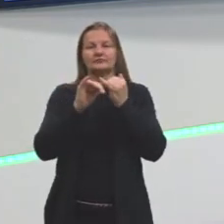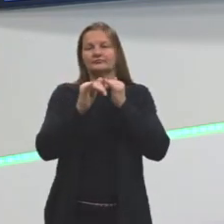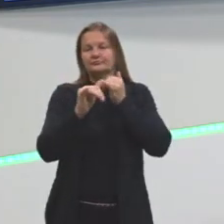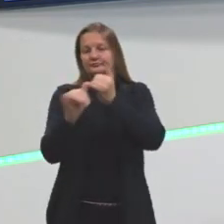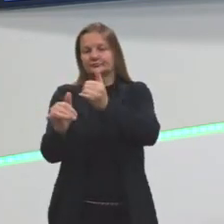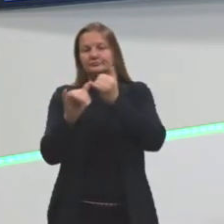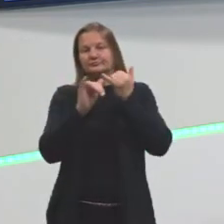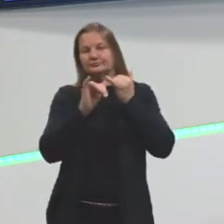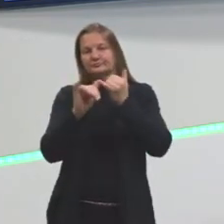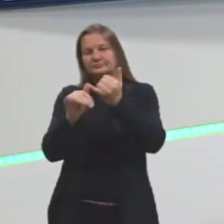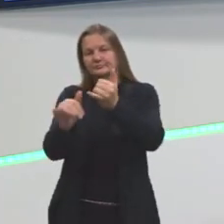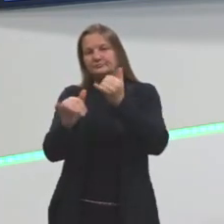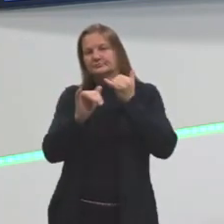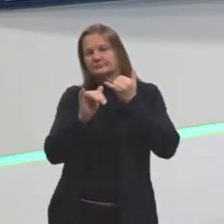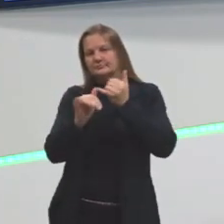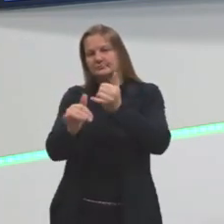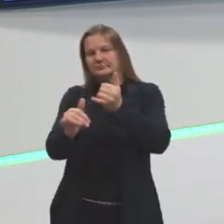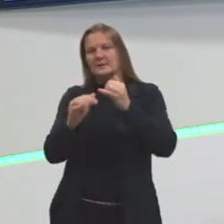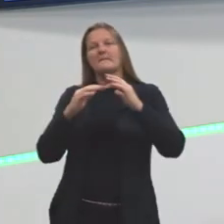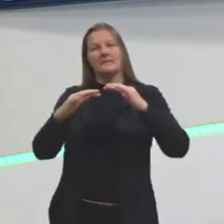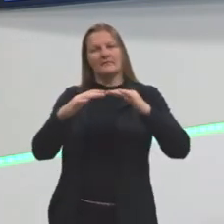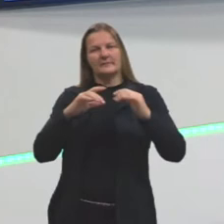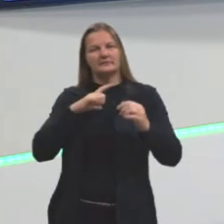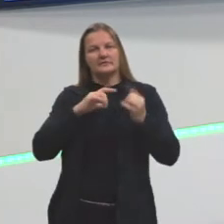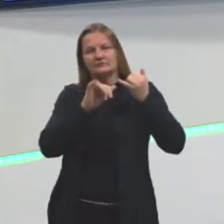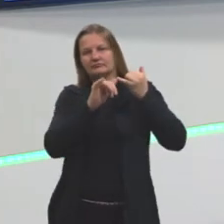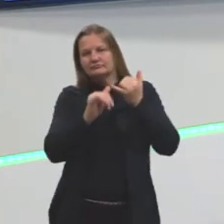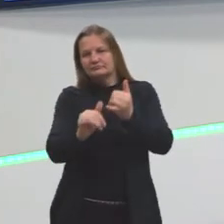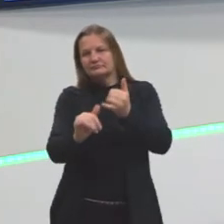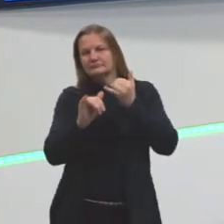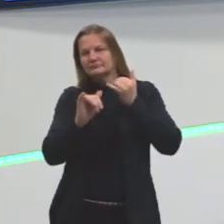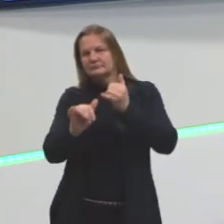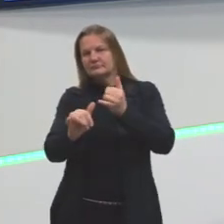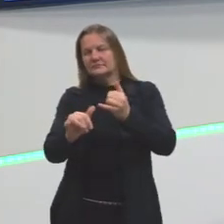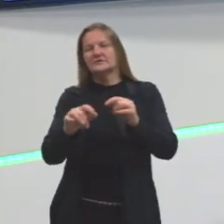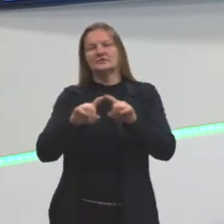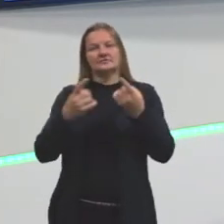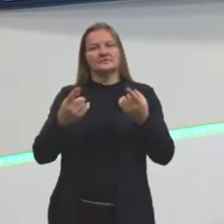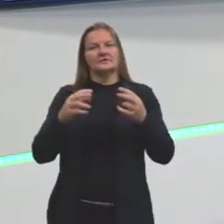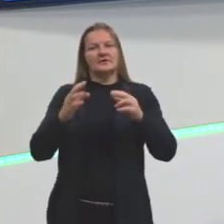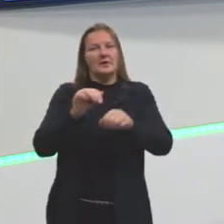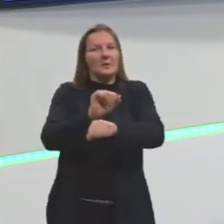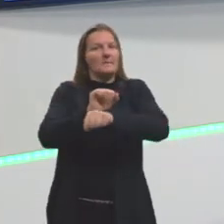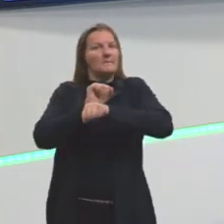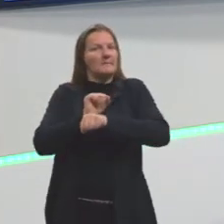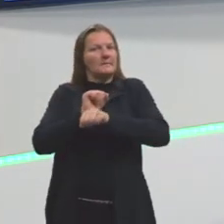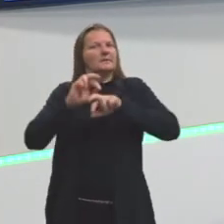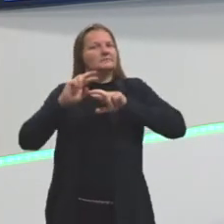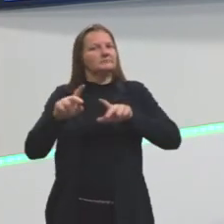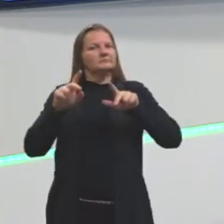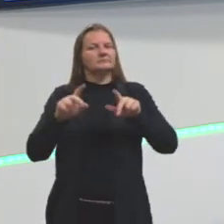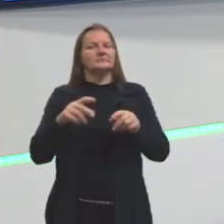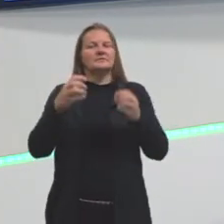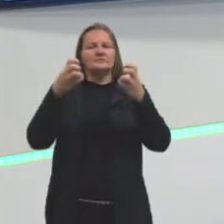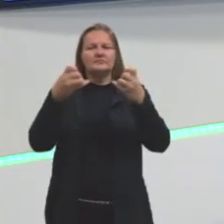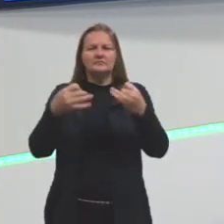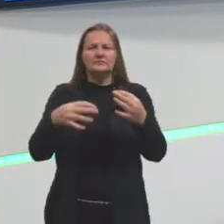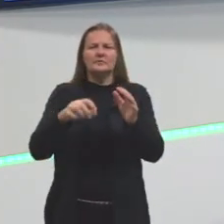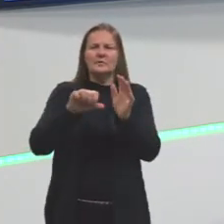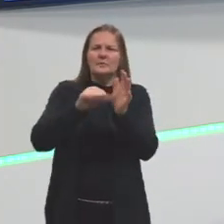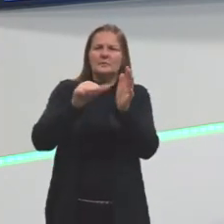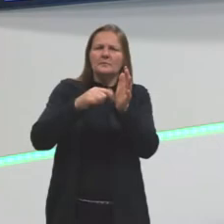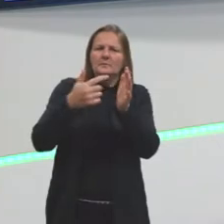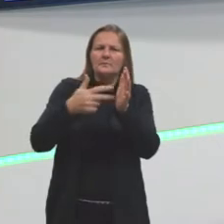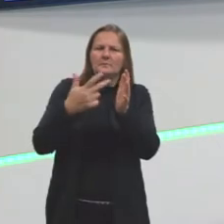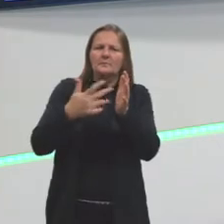né Ela é uma eletricidade que está em movimento e depois a gente vai conversar melhor sobre ela então aqui são os princípios